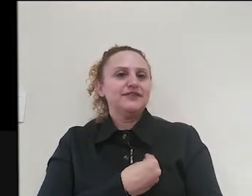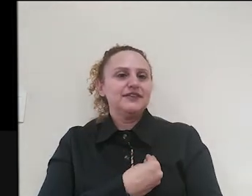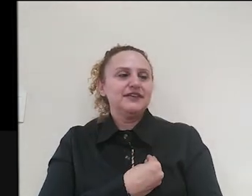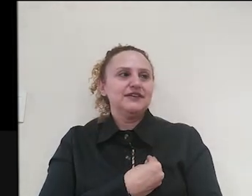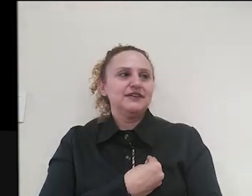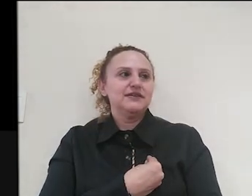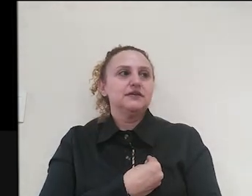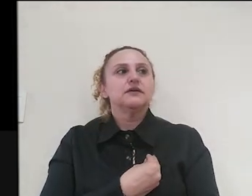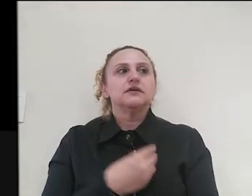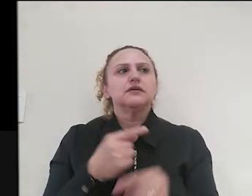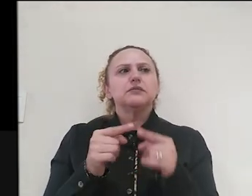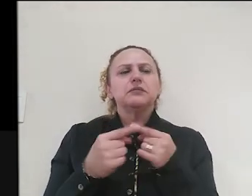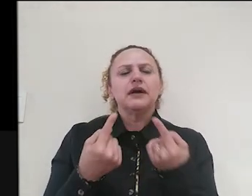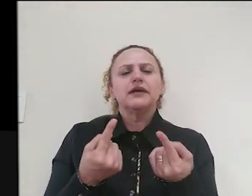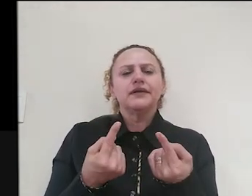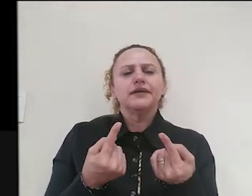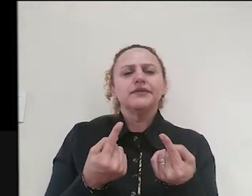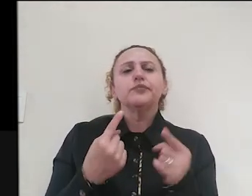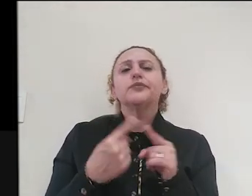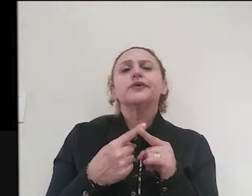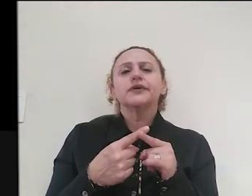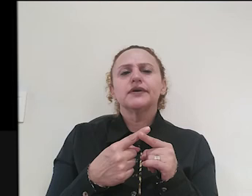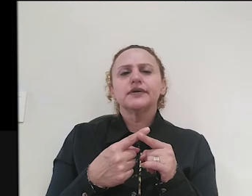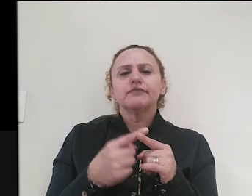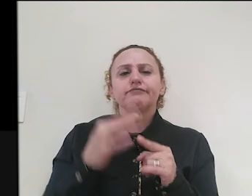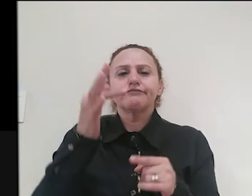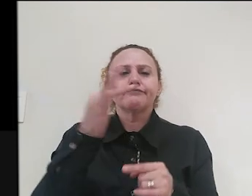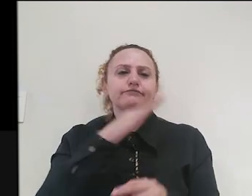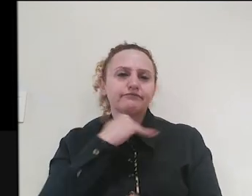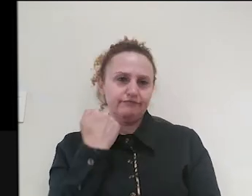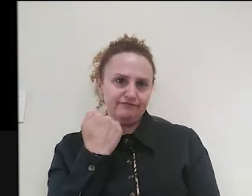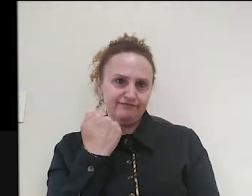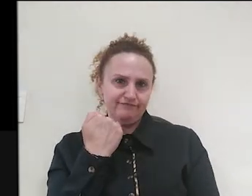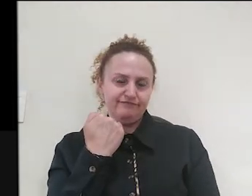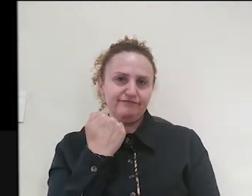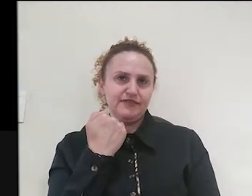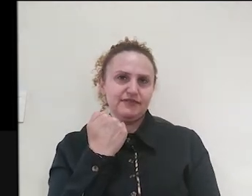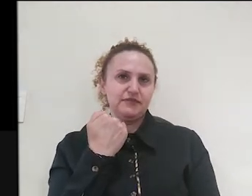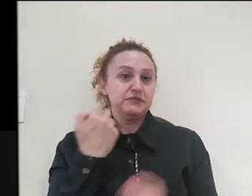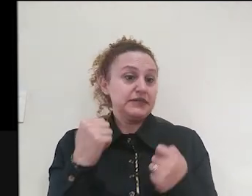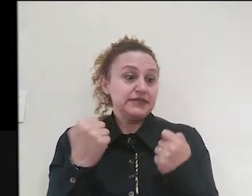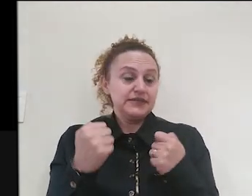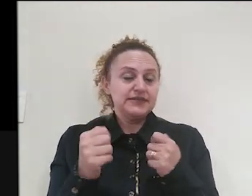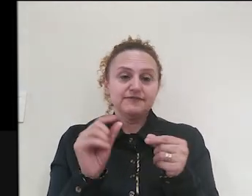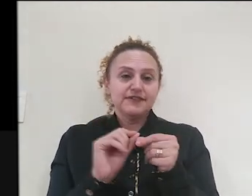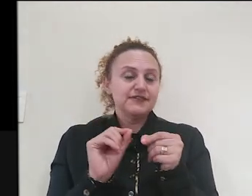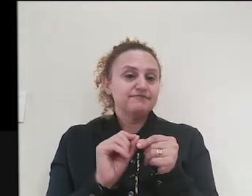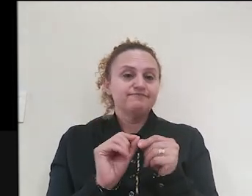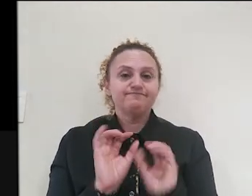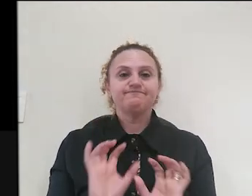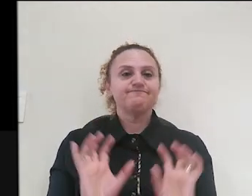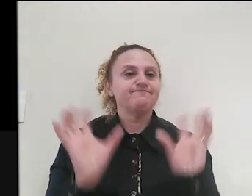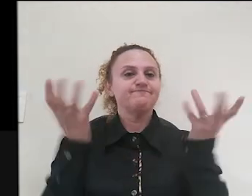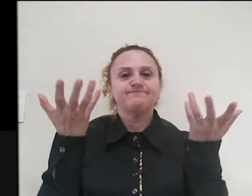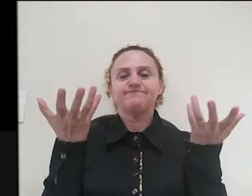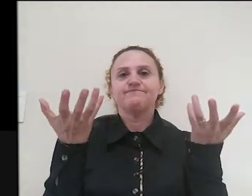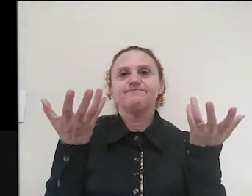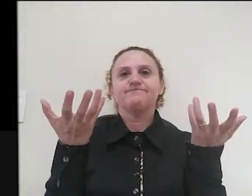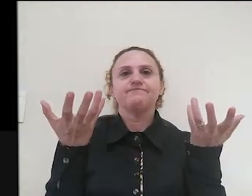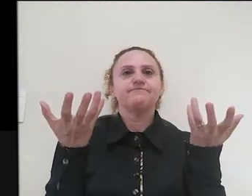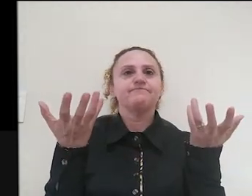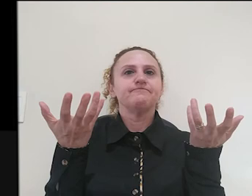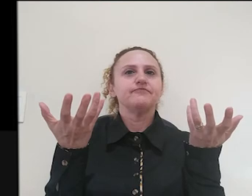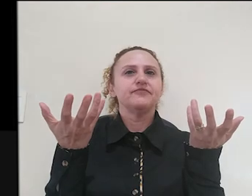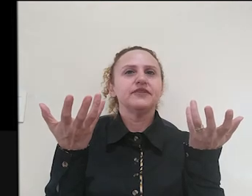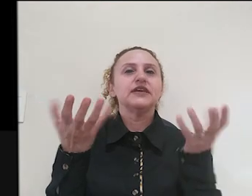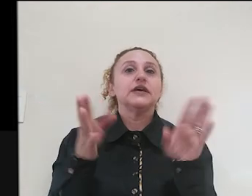É, e isso vai ser desenvolvido aqui no poema do Lord Byron. Outro poema muito representativo dessa época